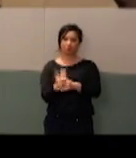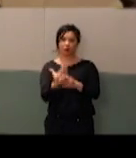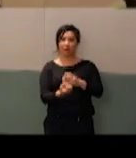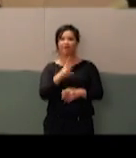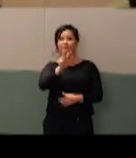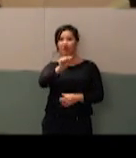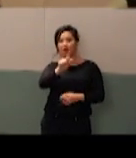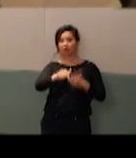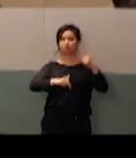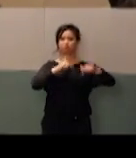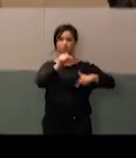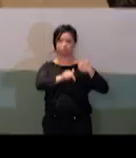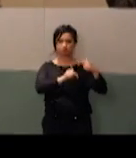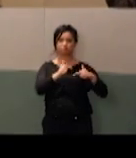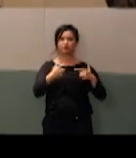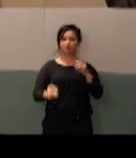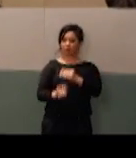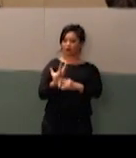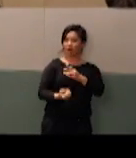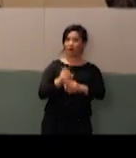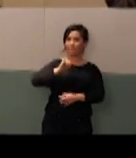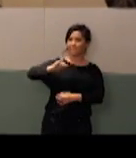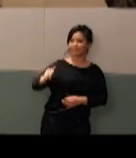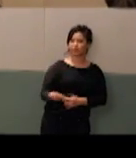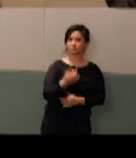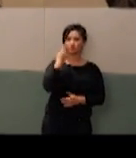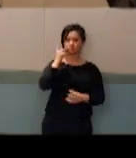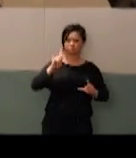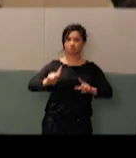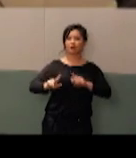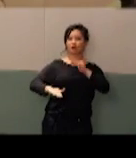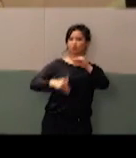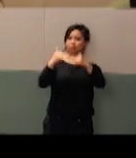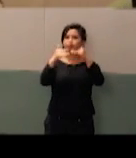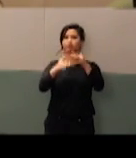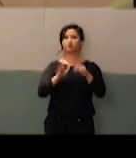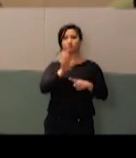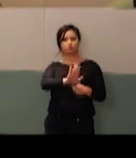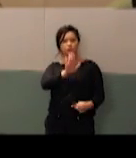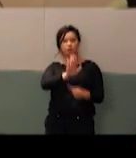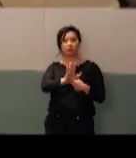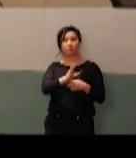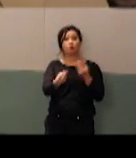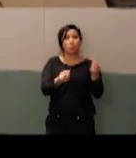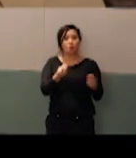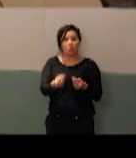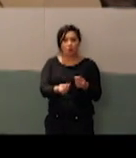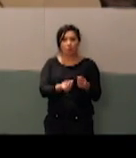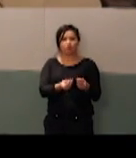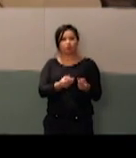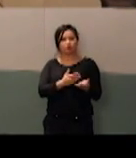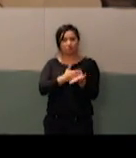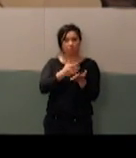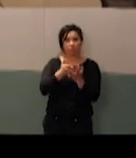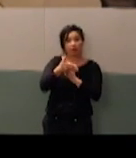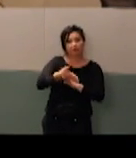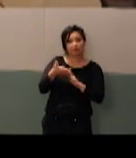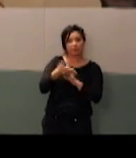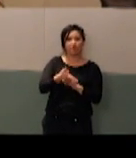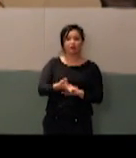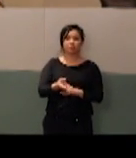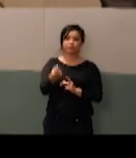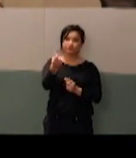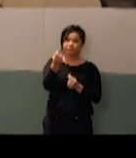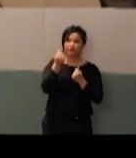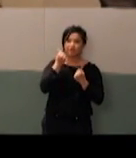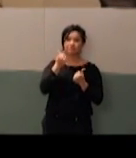oportunidades, contribuindo através de seus tributos para que o Estado seja fortalecido e, dessa